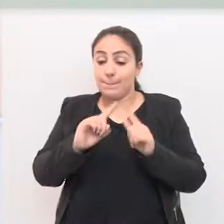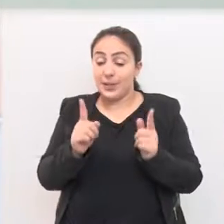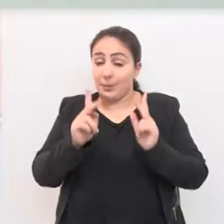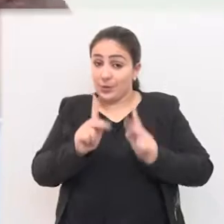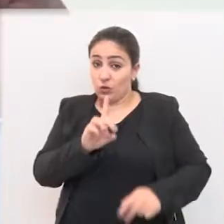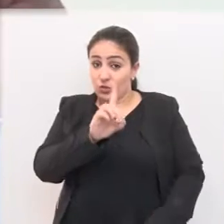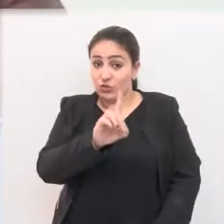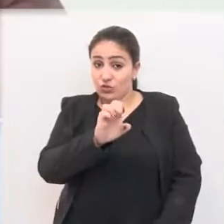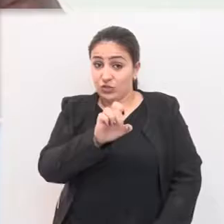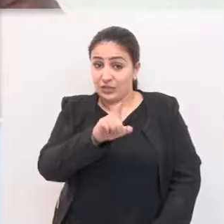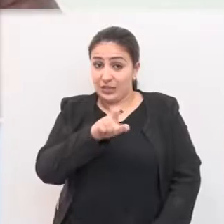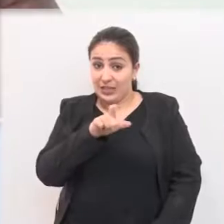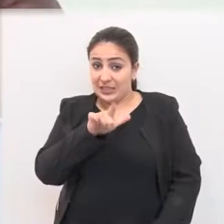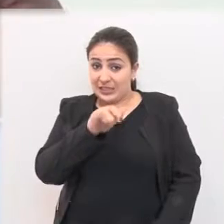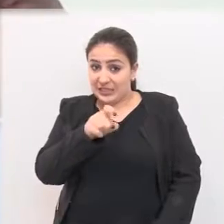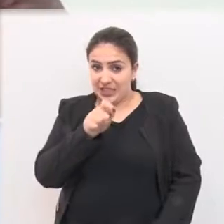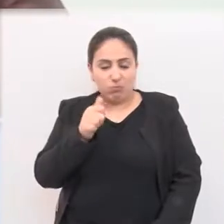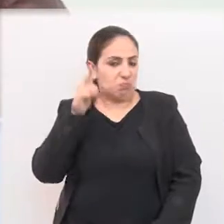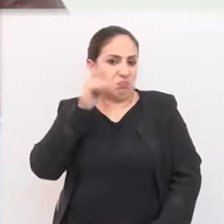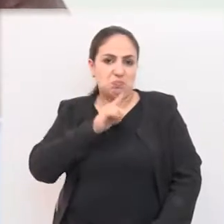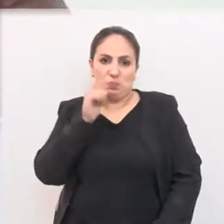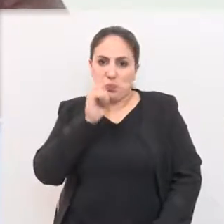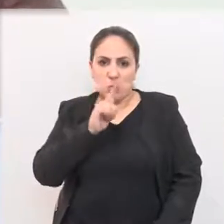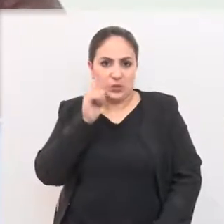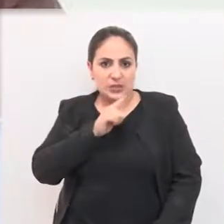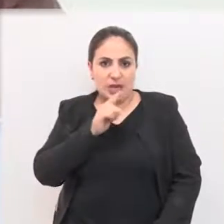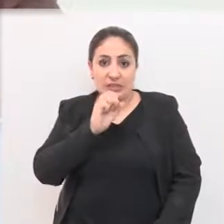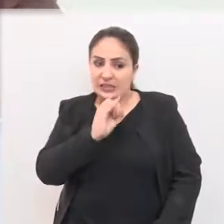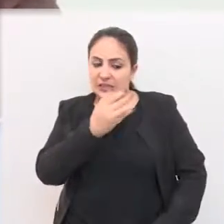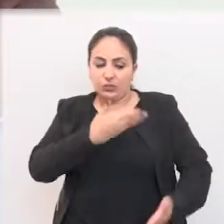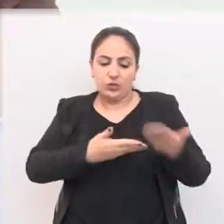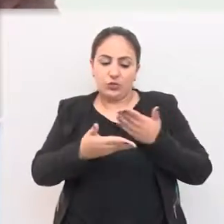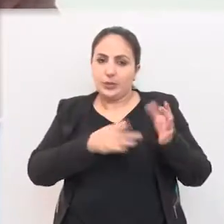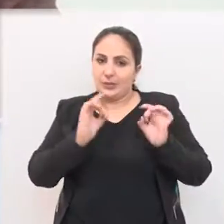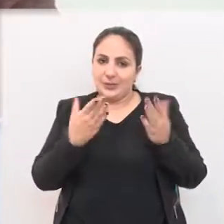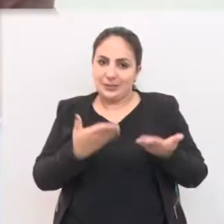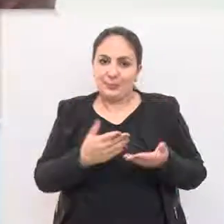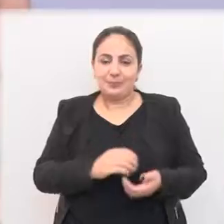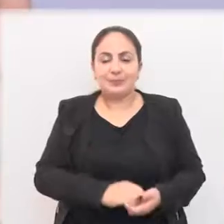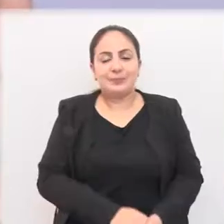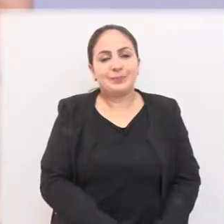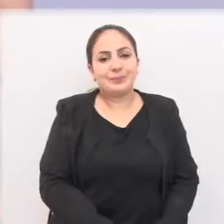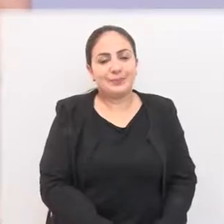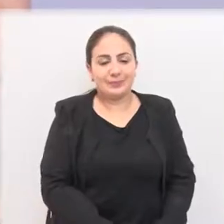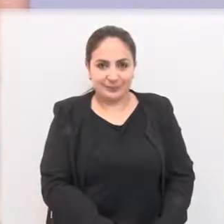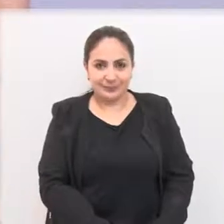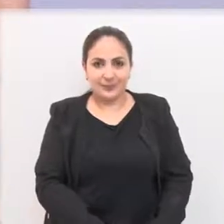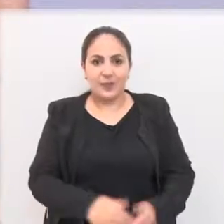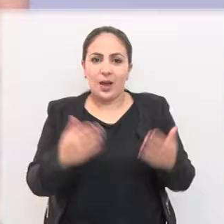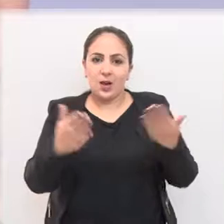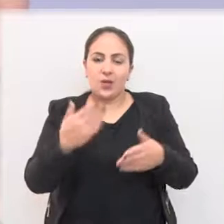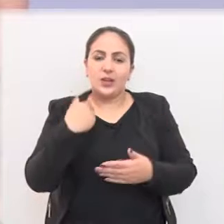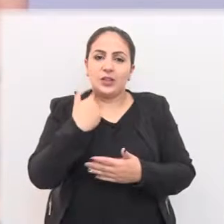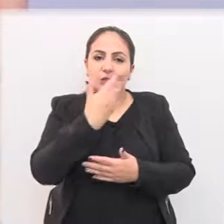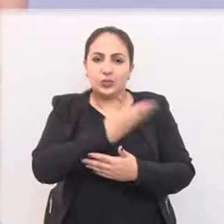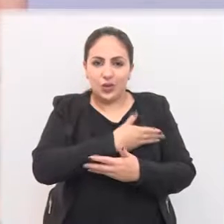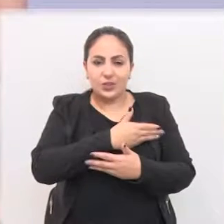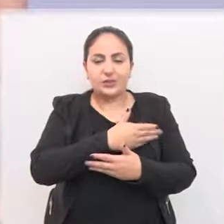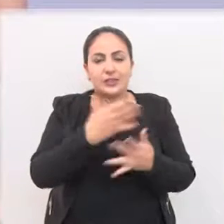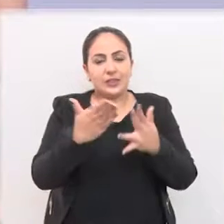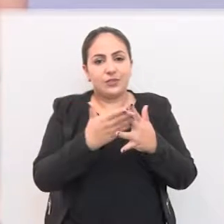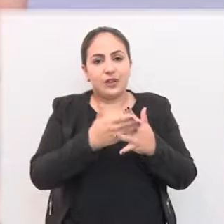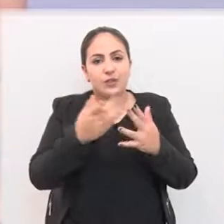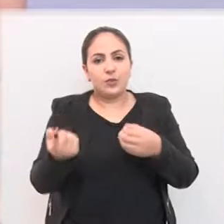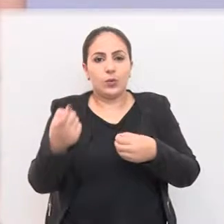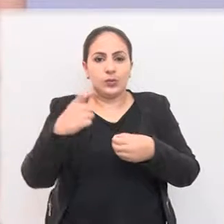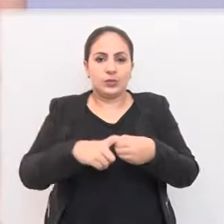O disléxico, se não for atendido, ele não aprende a ler e a escrever. E agora nós vamos para o intervalo e